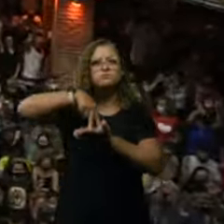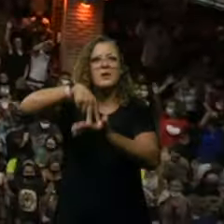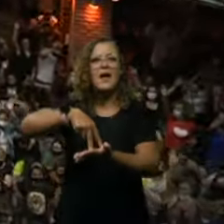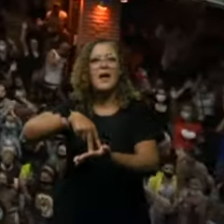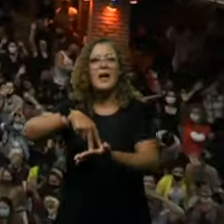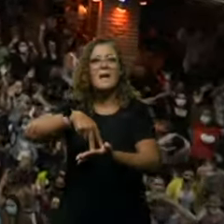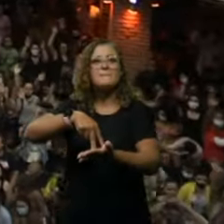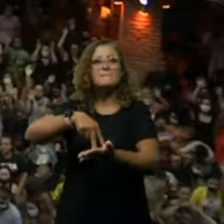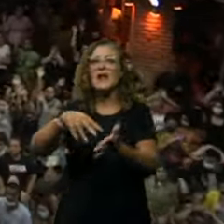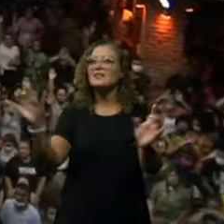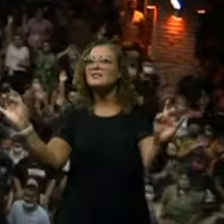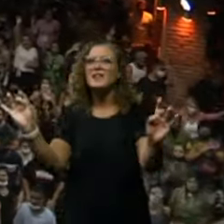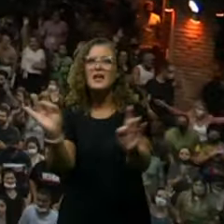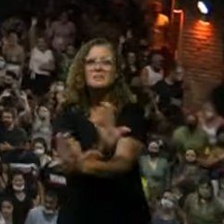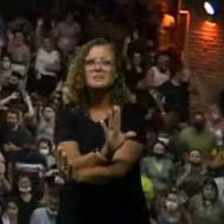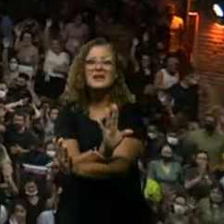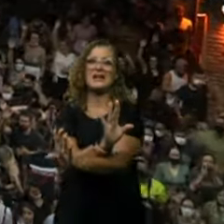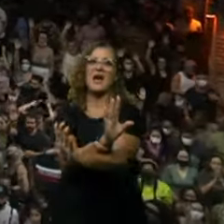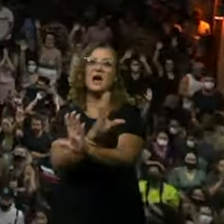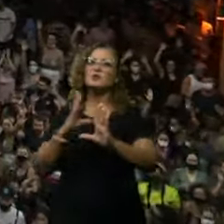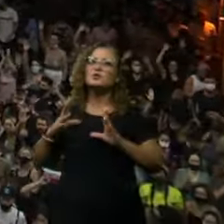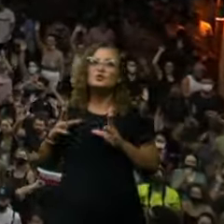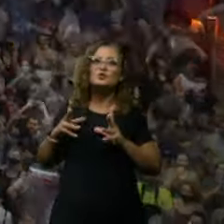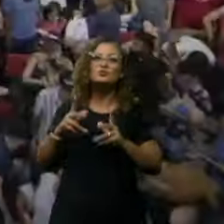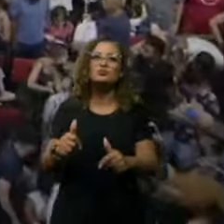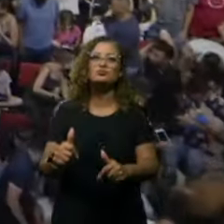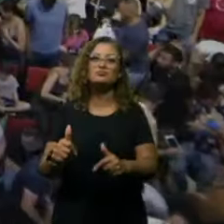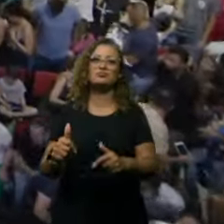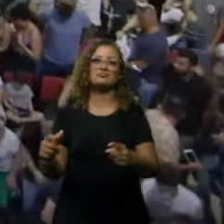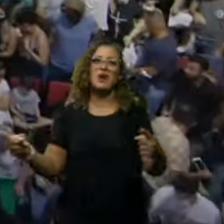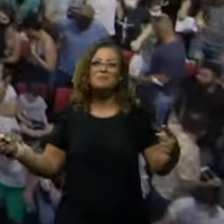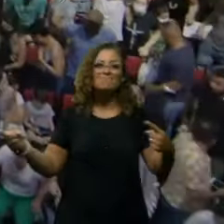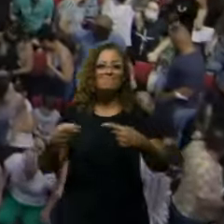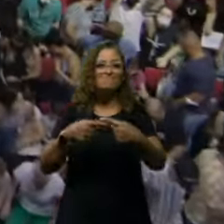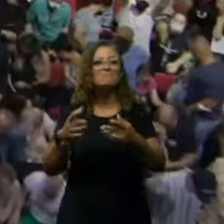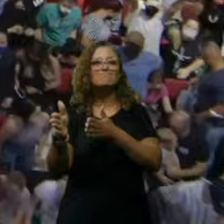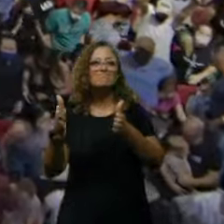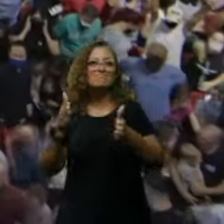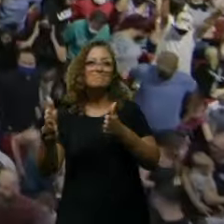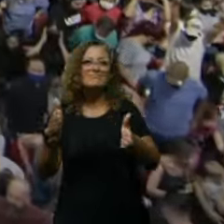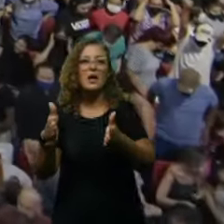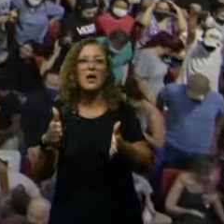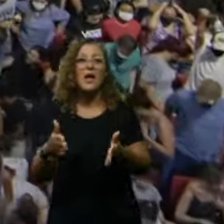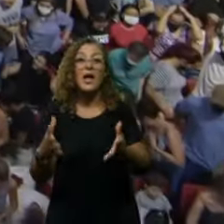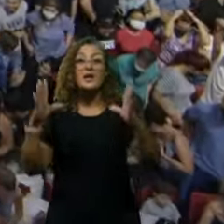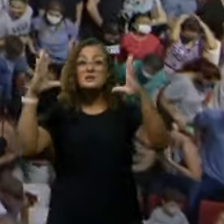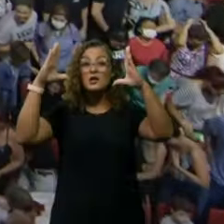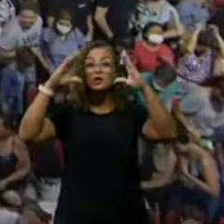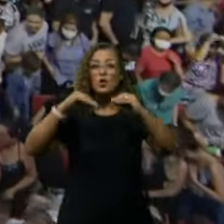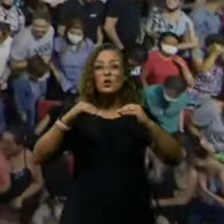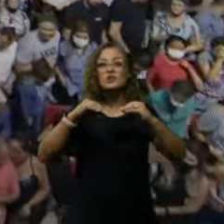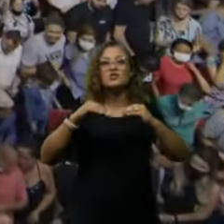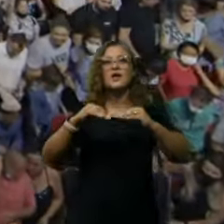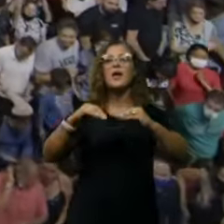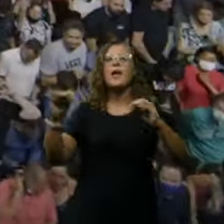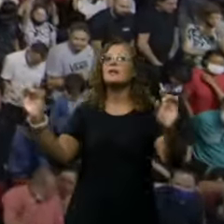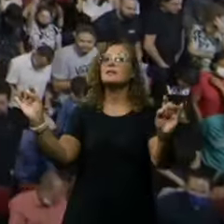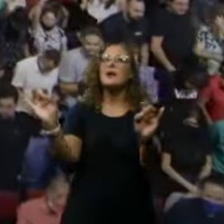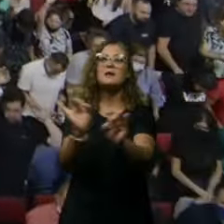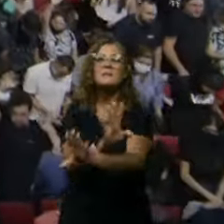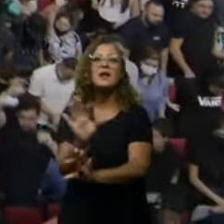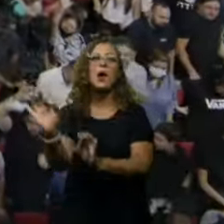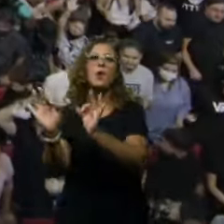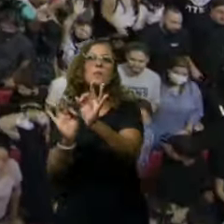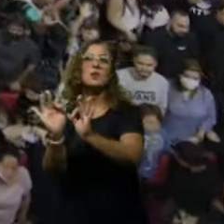pé para fechar o ciclo para fechar o ciclo esta noite a noite de encerramento Porque a noite te